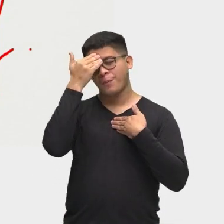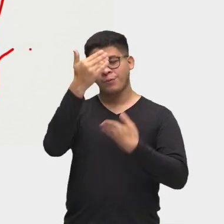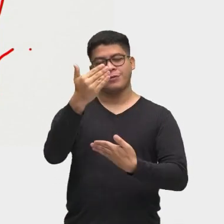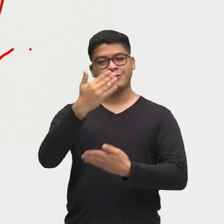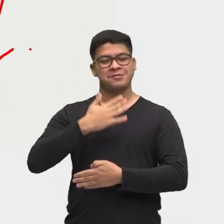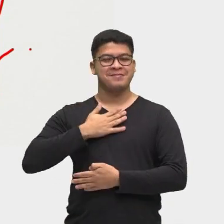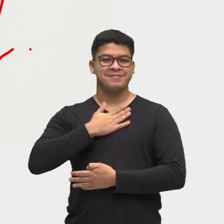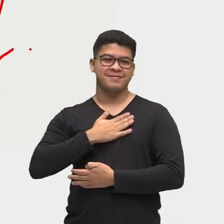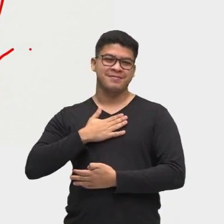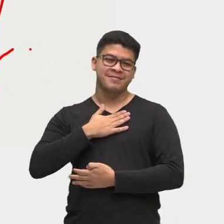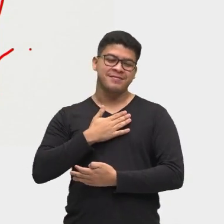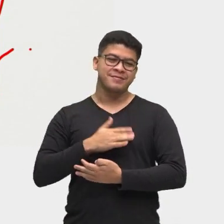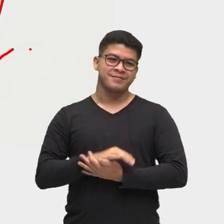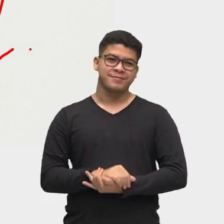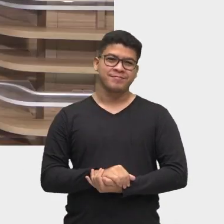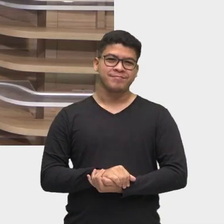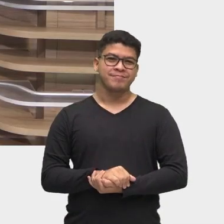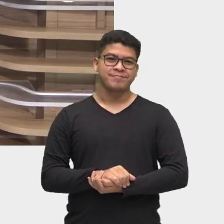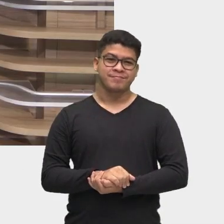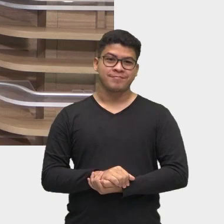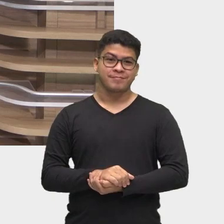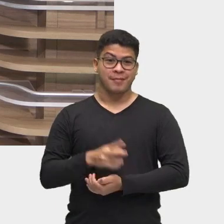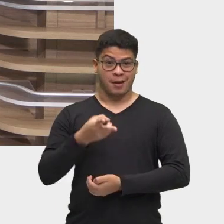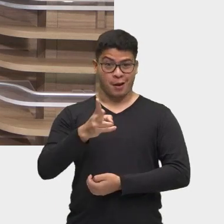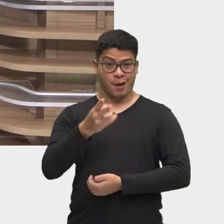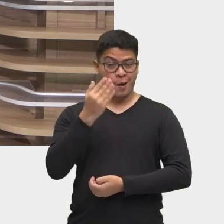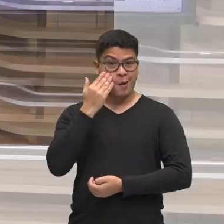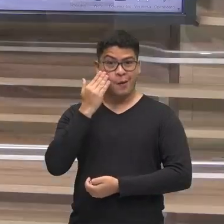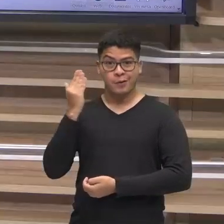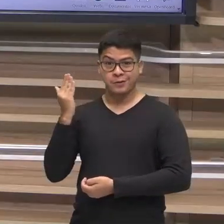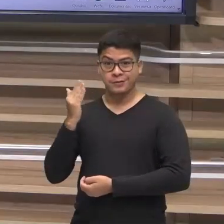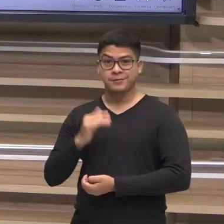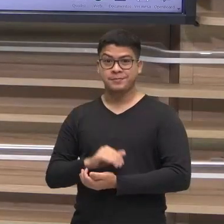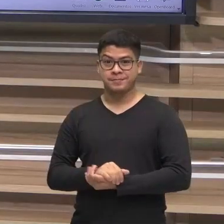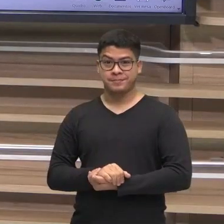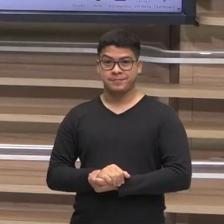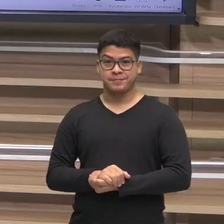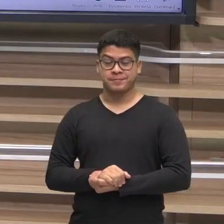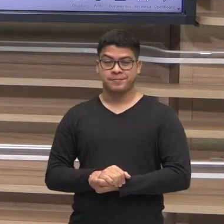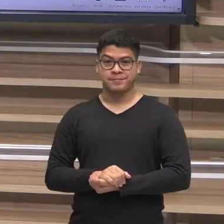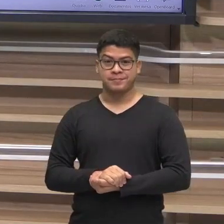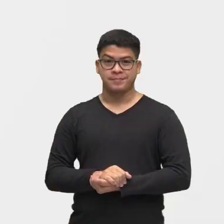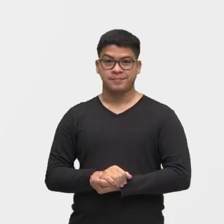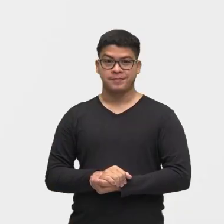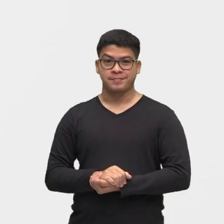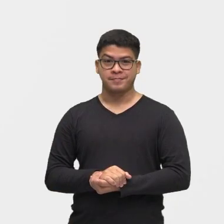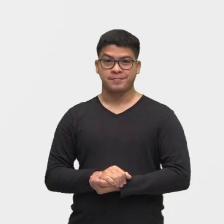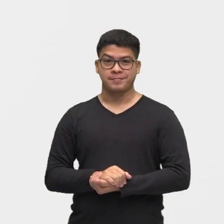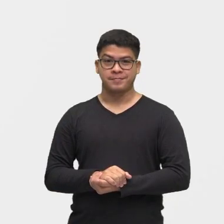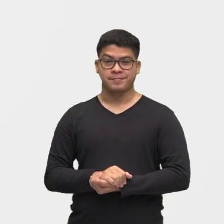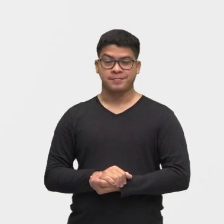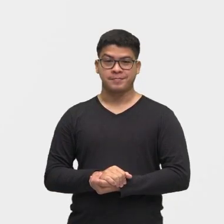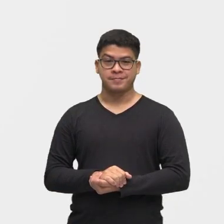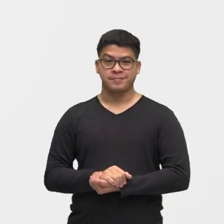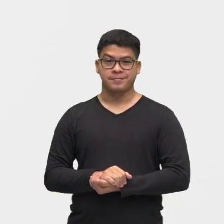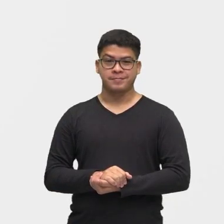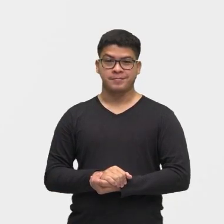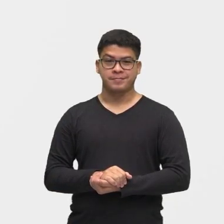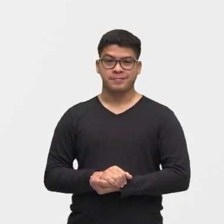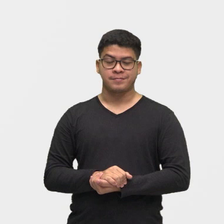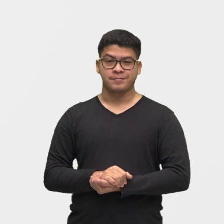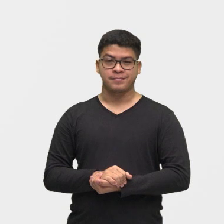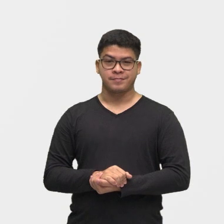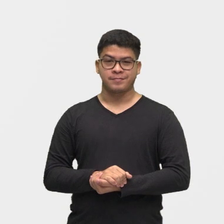much. Bom, agora nós vamos dar continuidade. Temos mais questões aí. Vamos lá, dá uma olhada. Olha só,